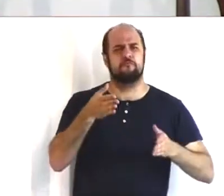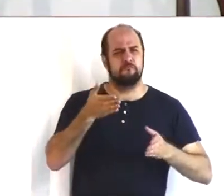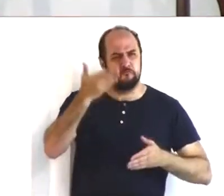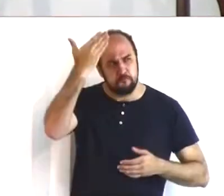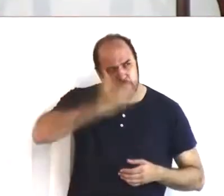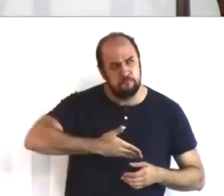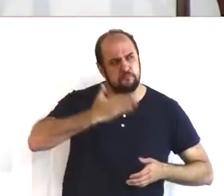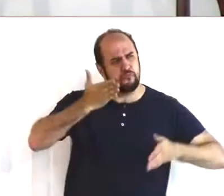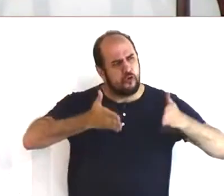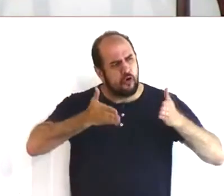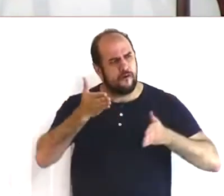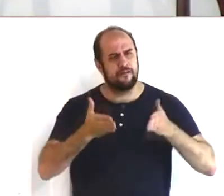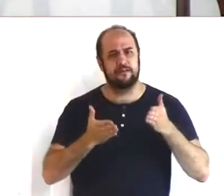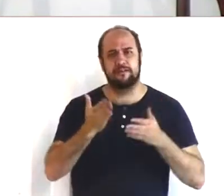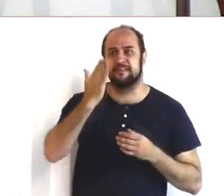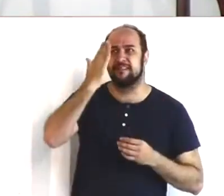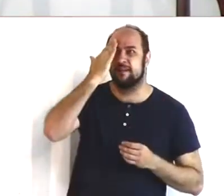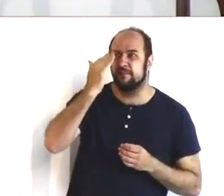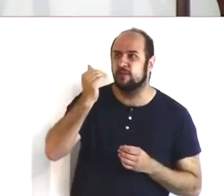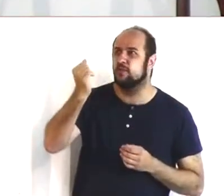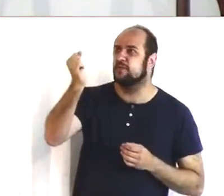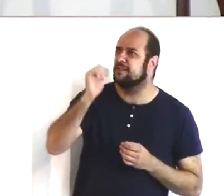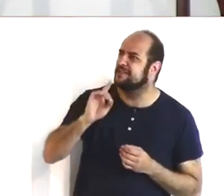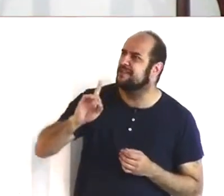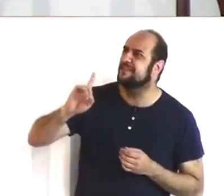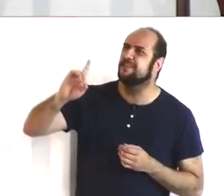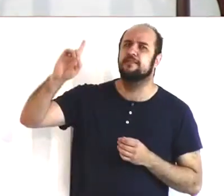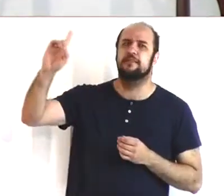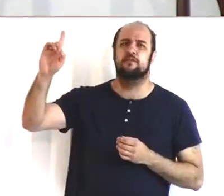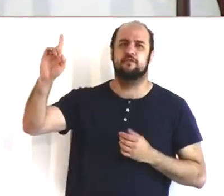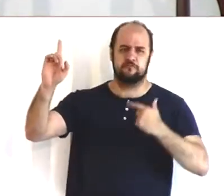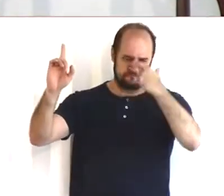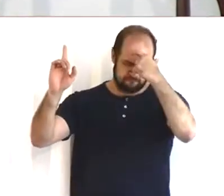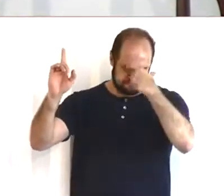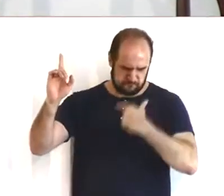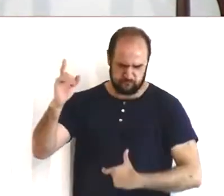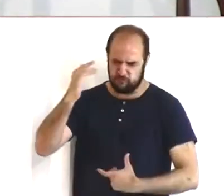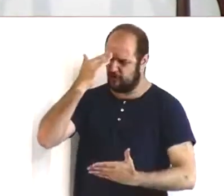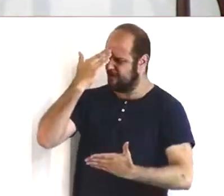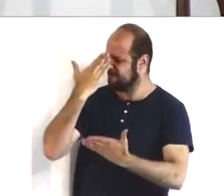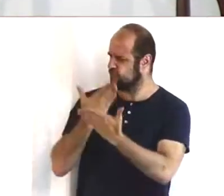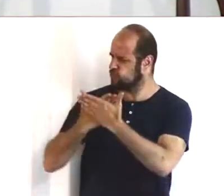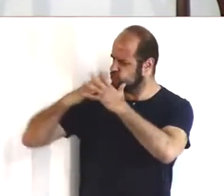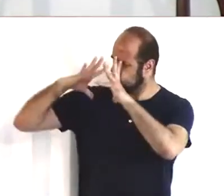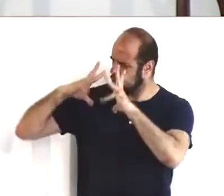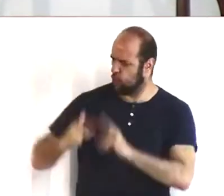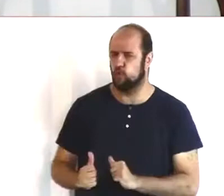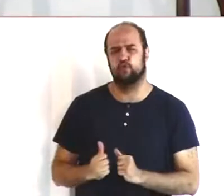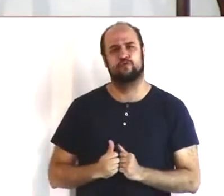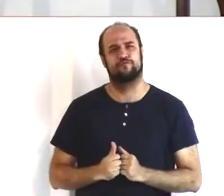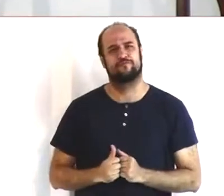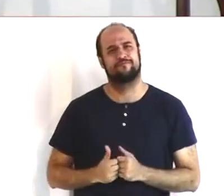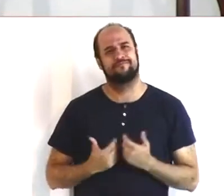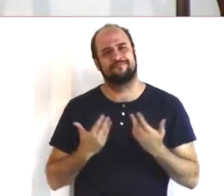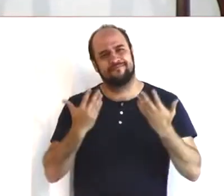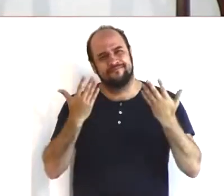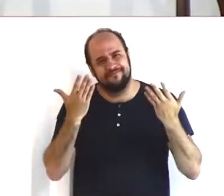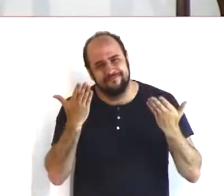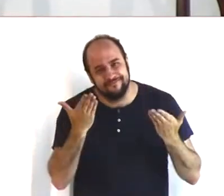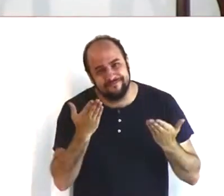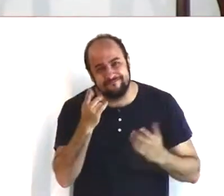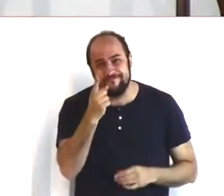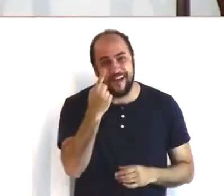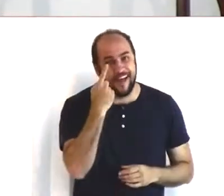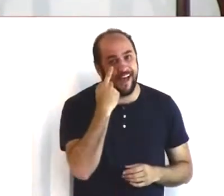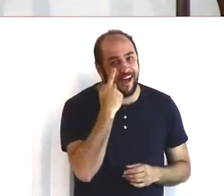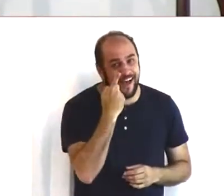provação pela sabedoria divina, numa atitude de plena confiança. Meus queridos irmãos, minhas queridas